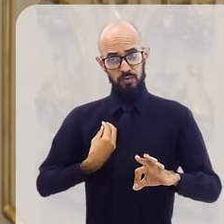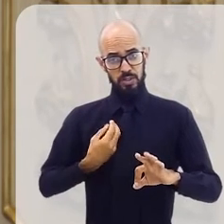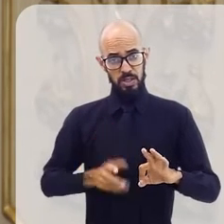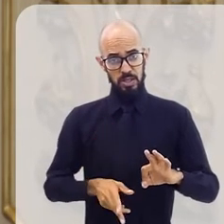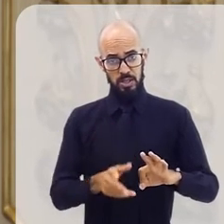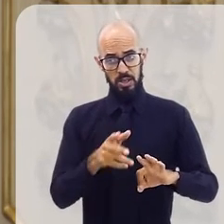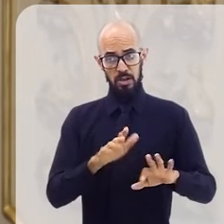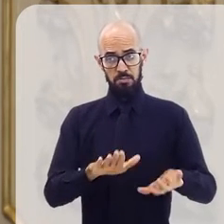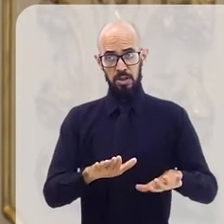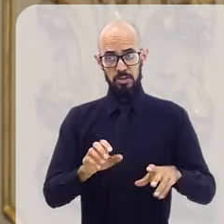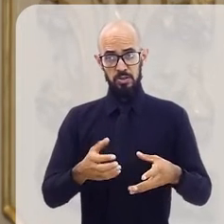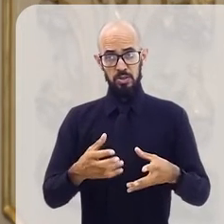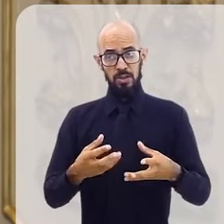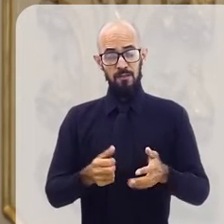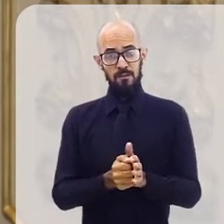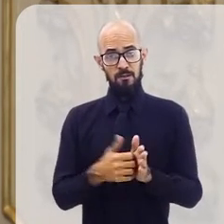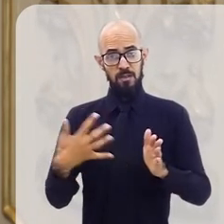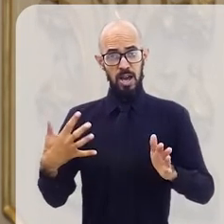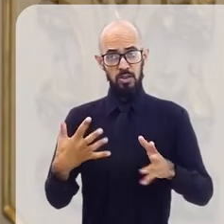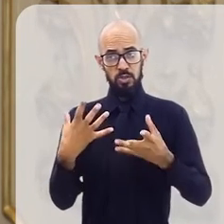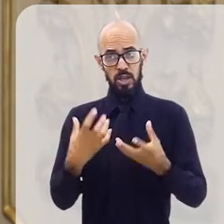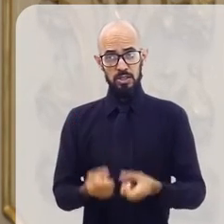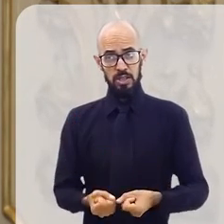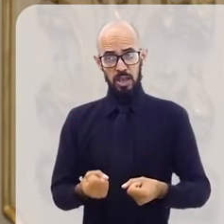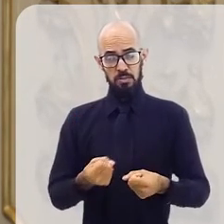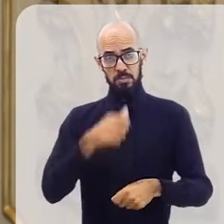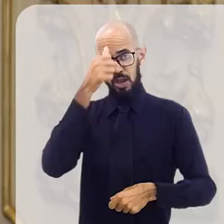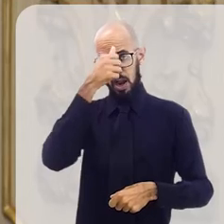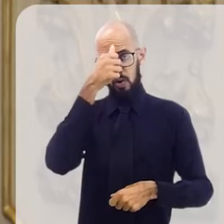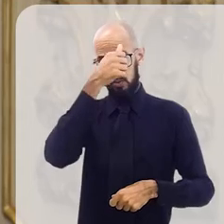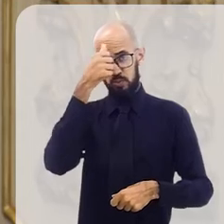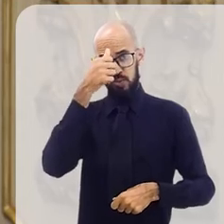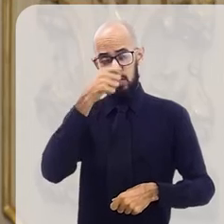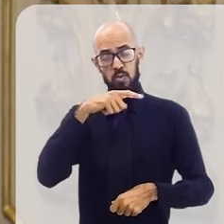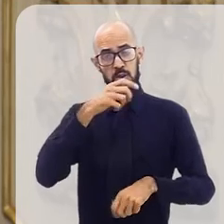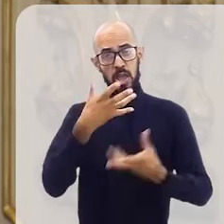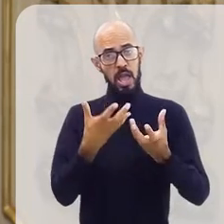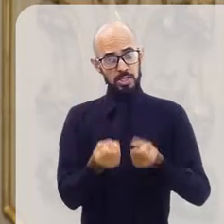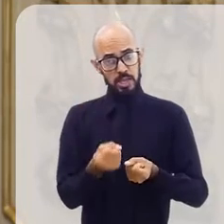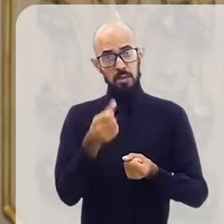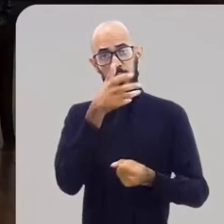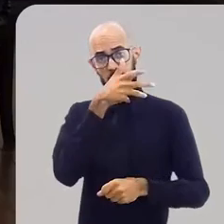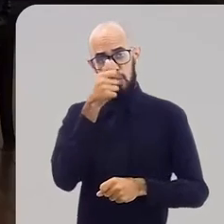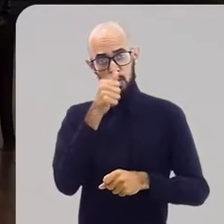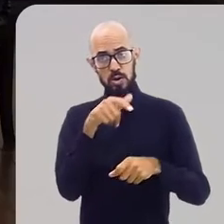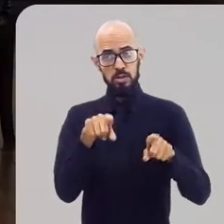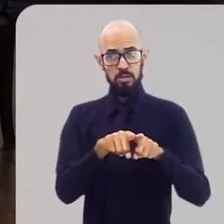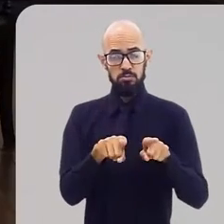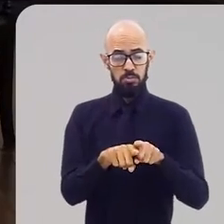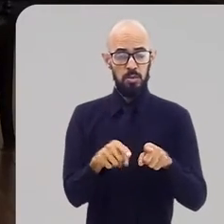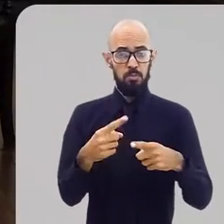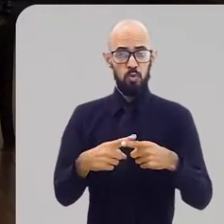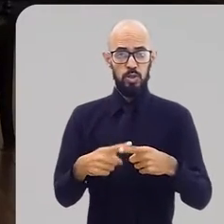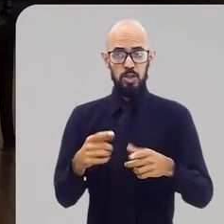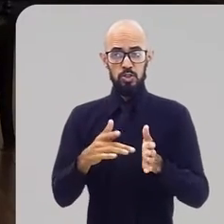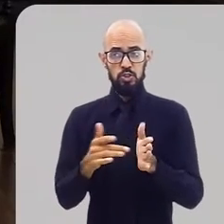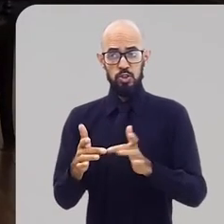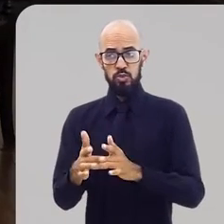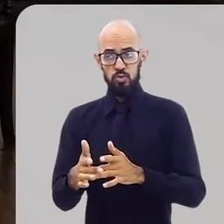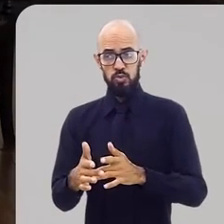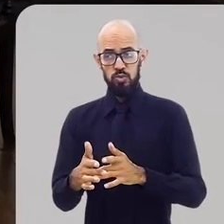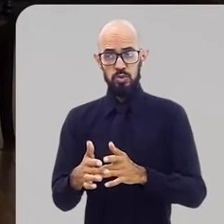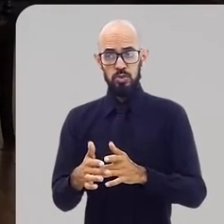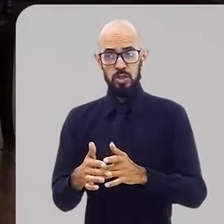eterna mas muitos recebe a unção dos enfermos e são curados E é porque Jesus